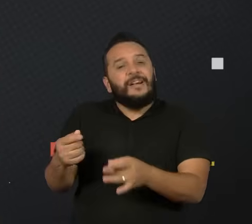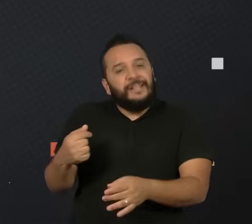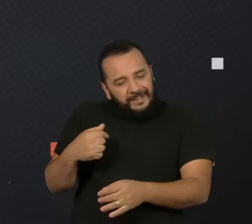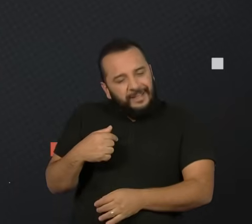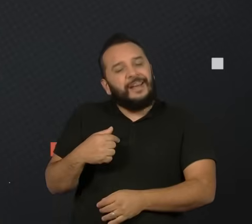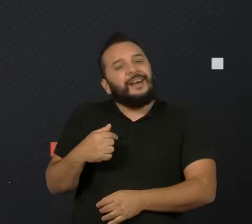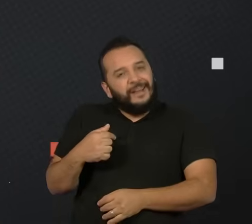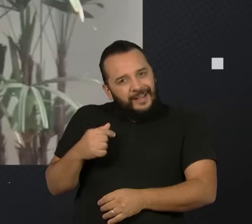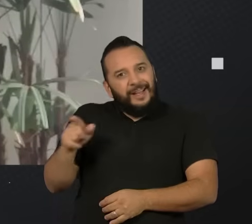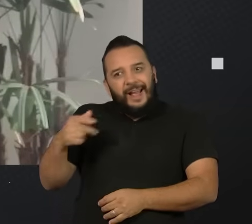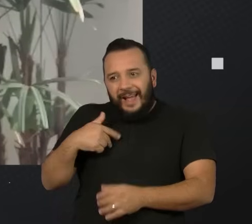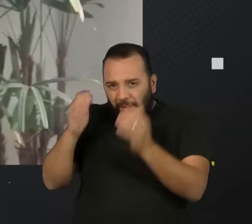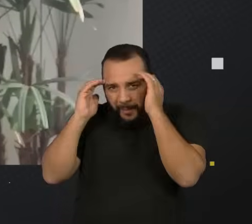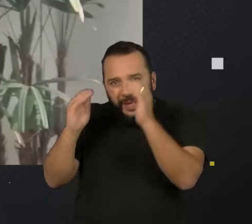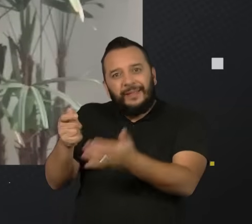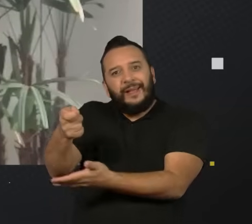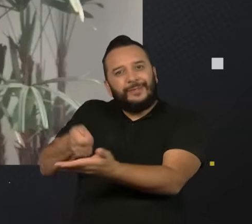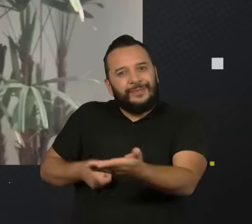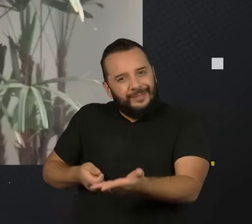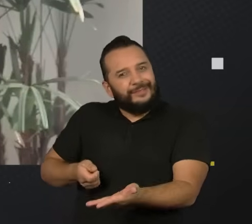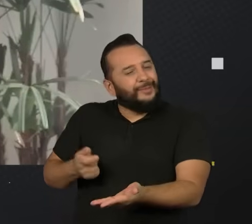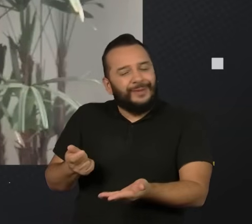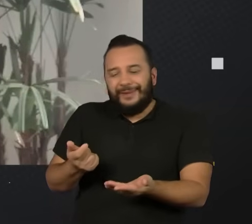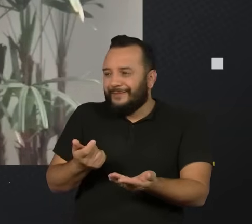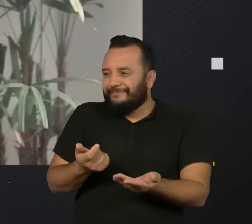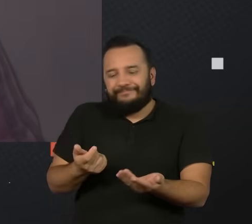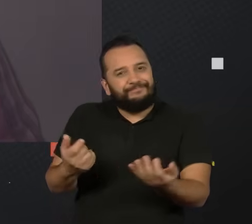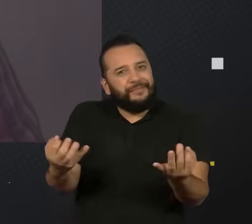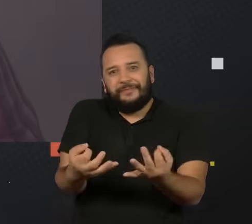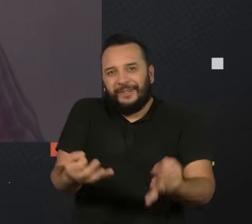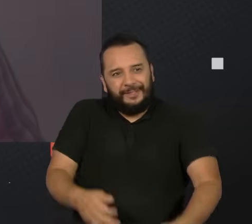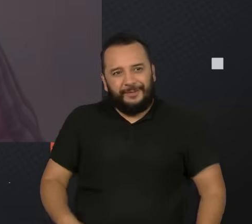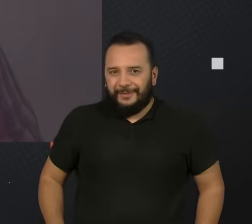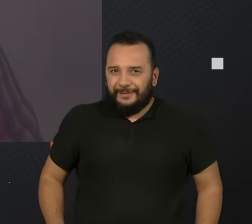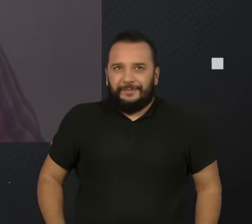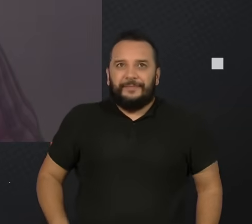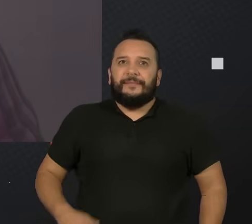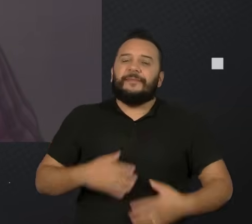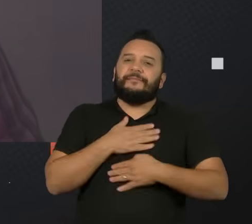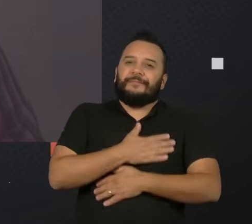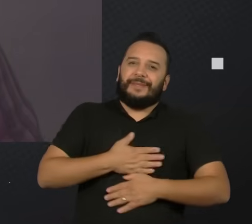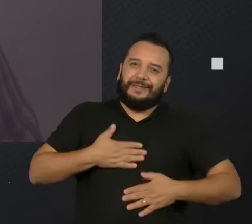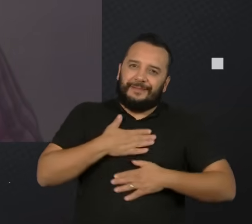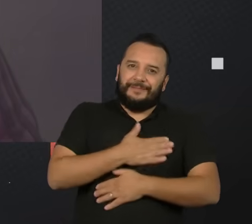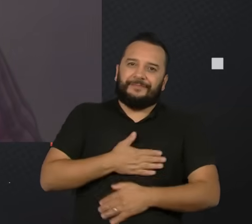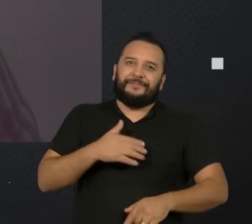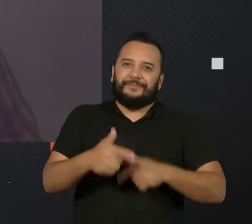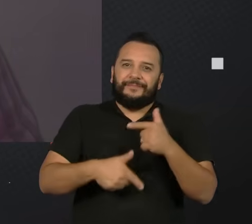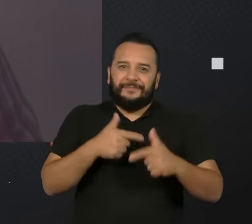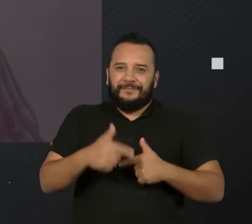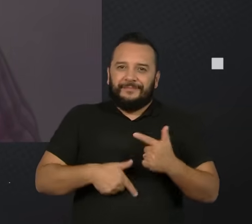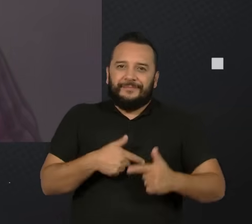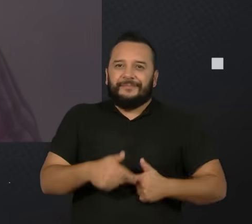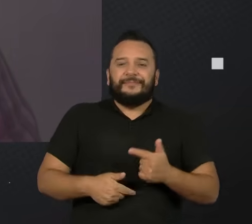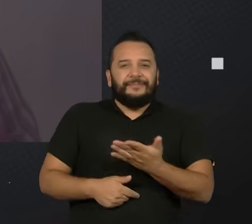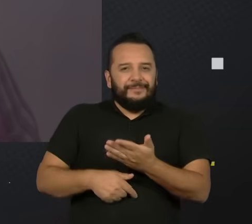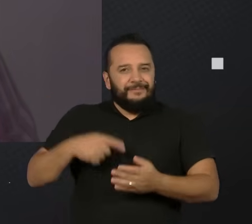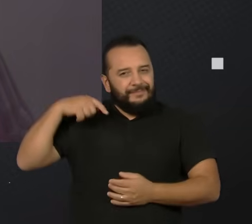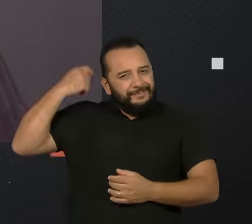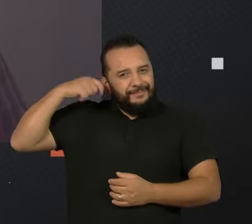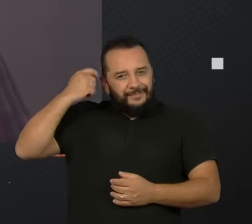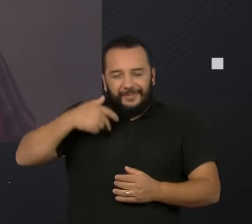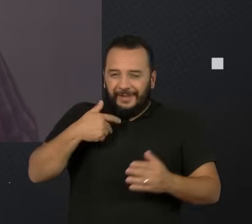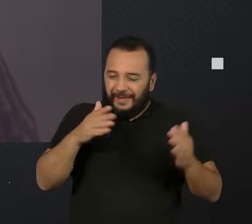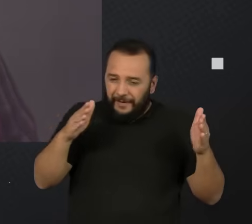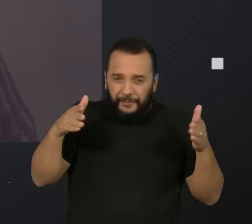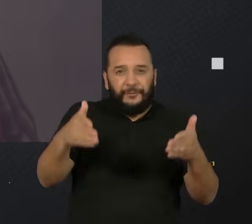assim, é uma eficácia tamanha. É um prazer muito grande trabalhar com atriz assim, que se dedica,